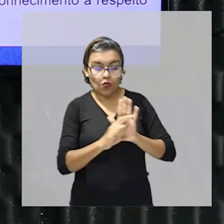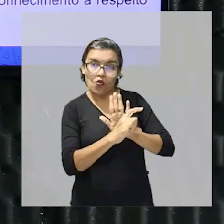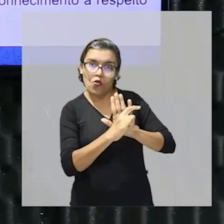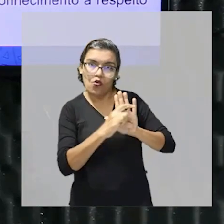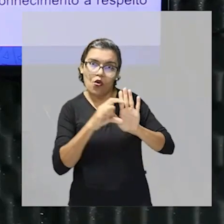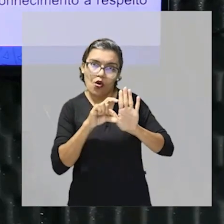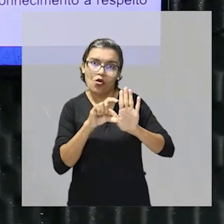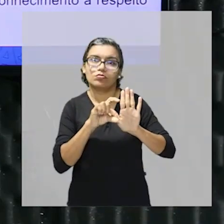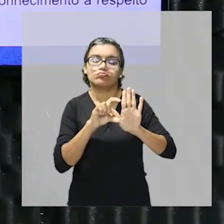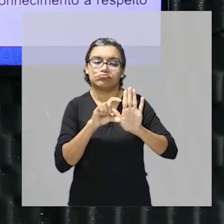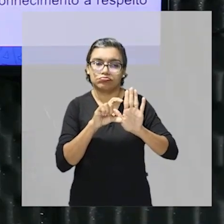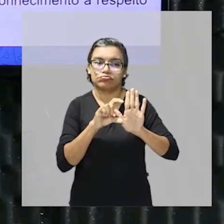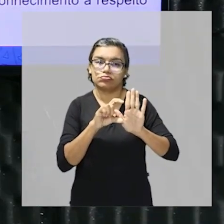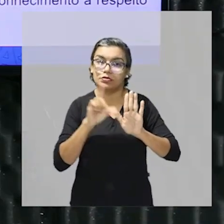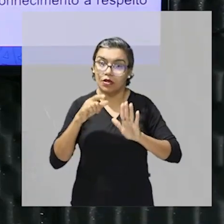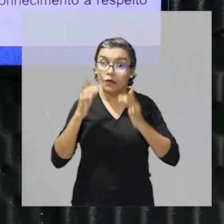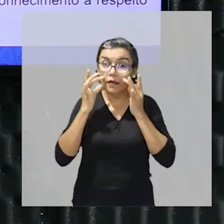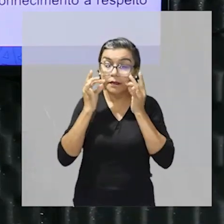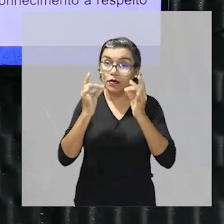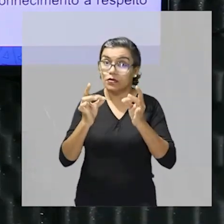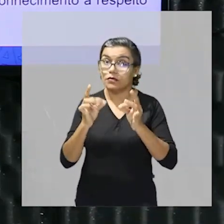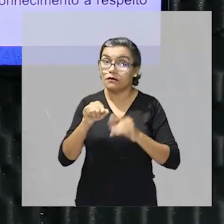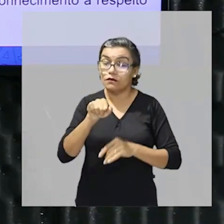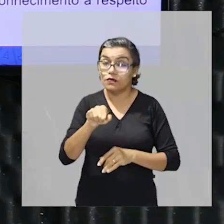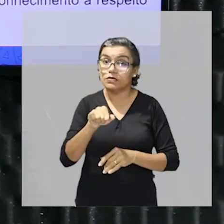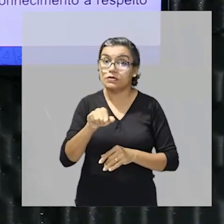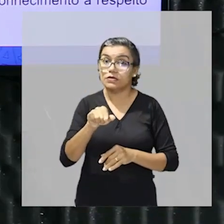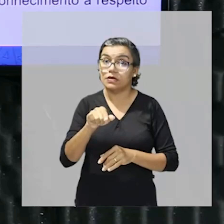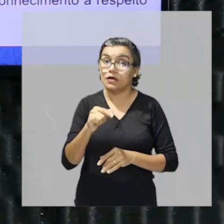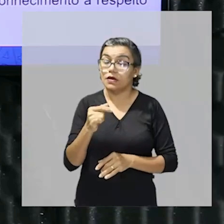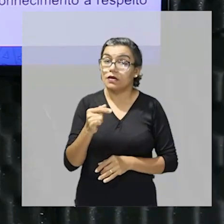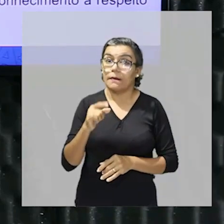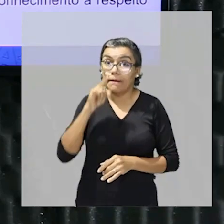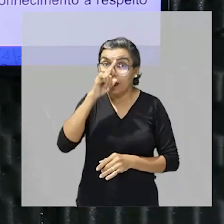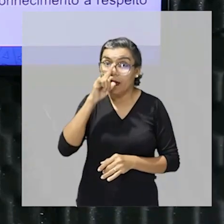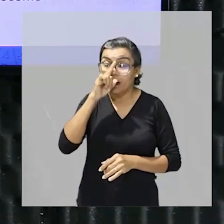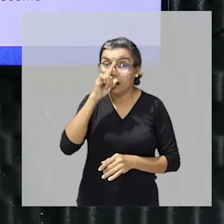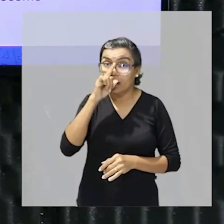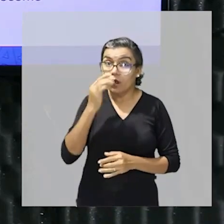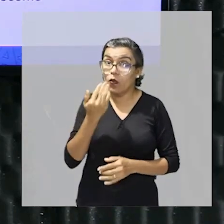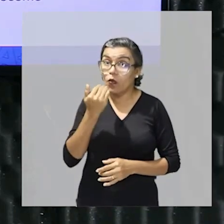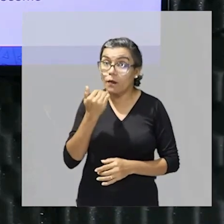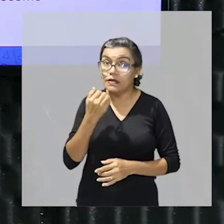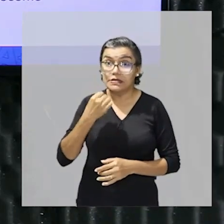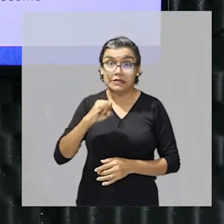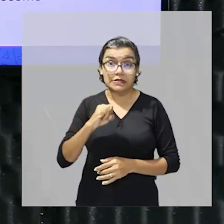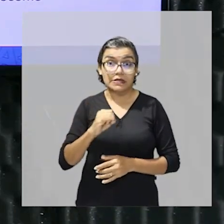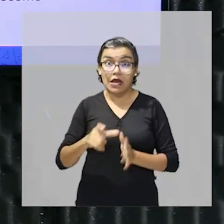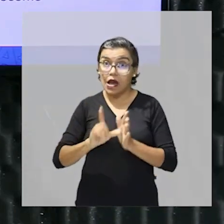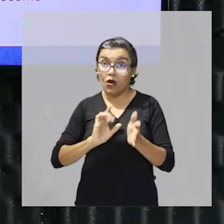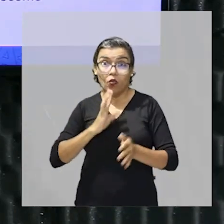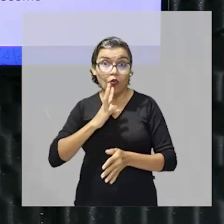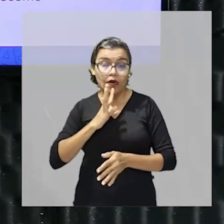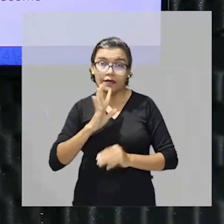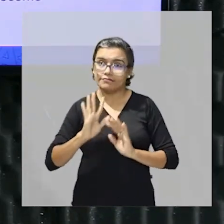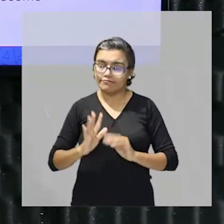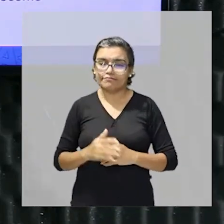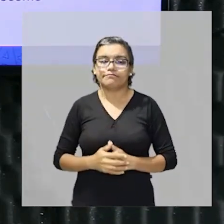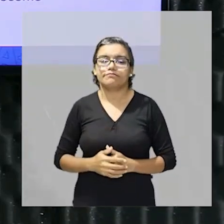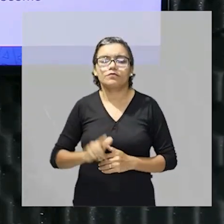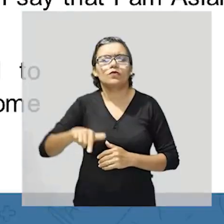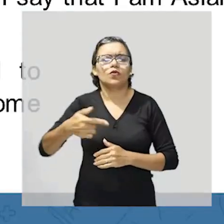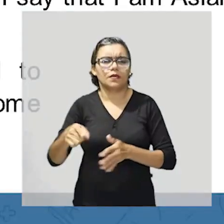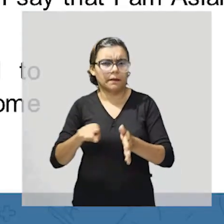para esse alerta do perigo de você consumir algo sem conhecer. Mais uma questão também do